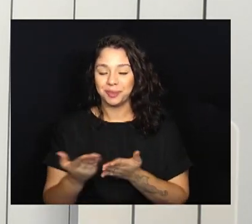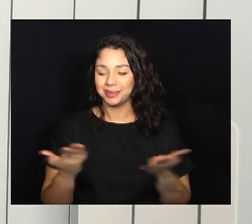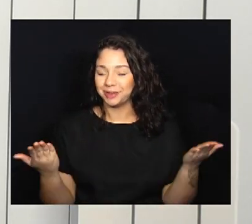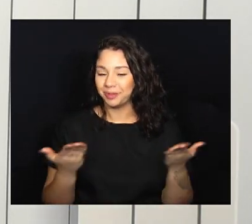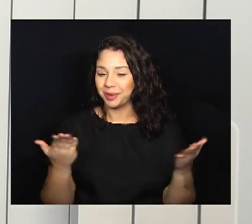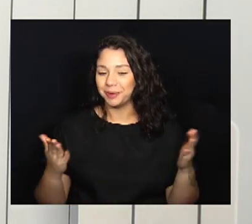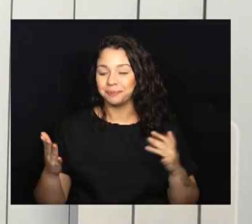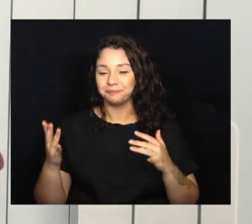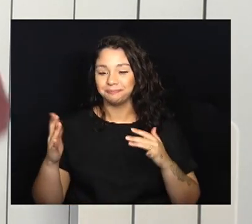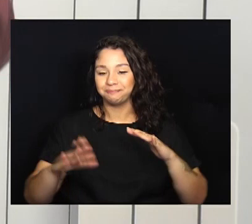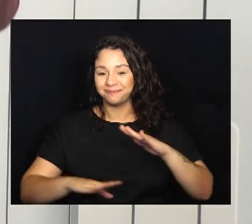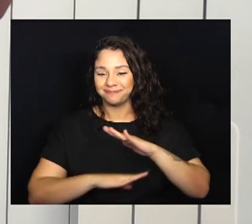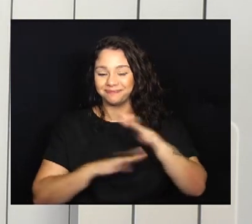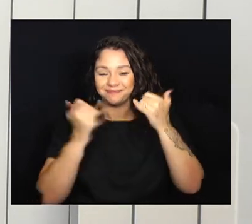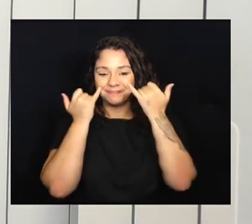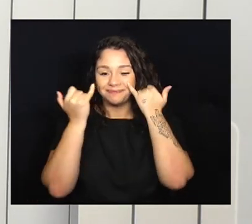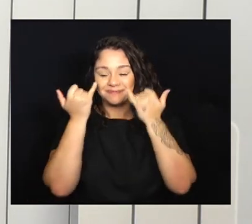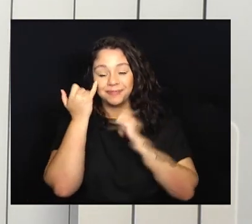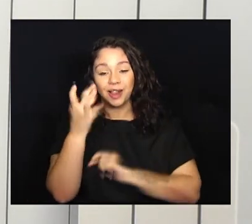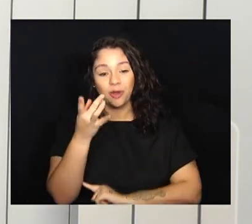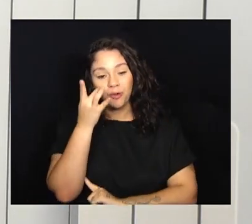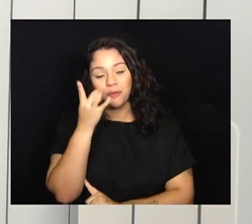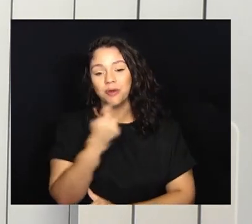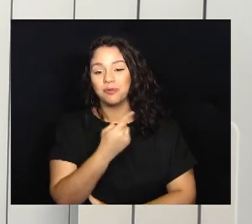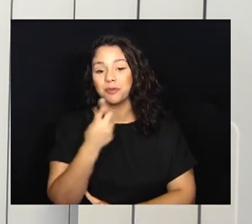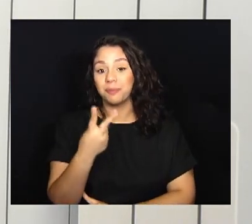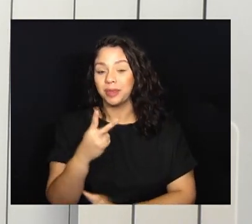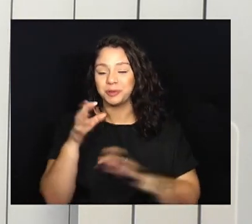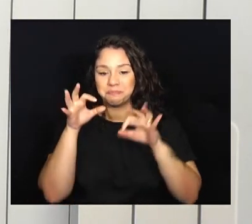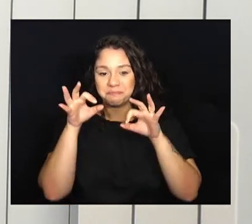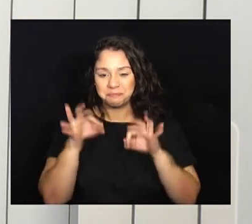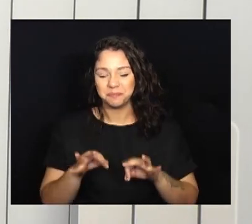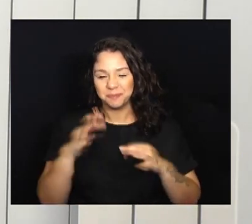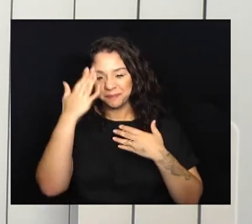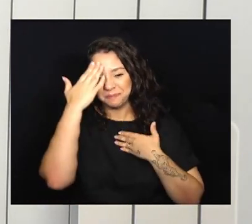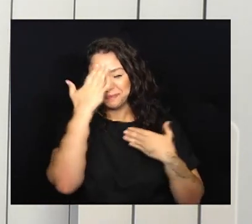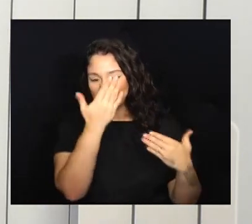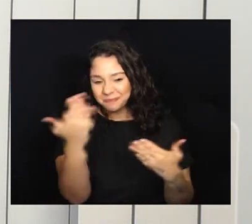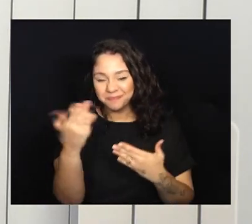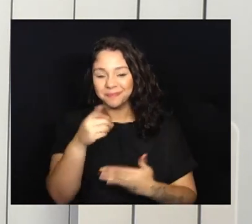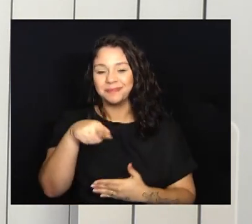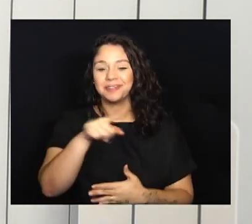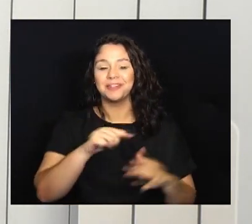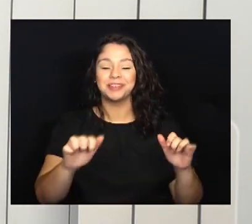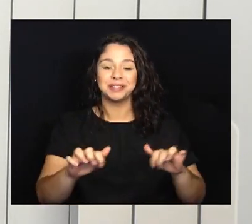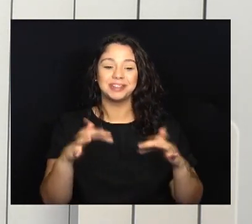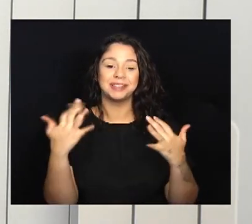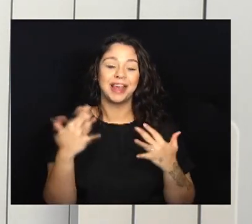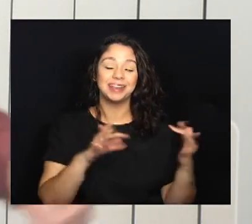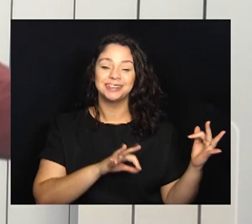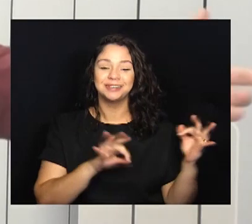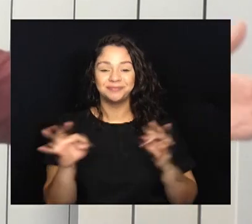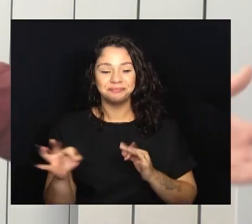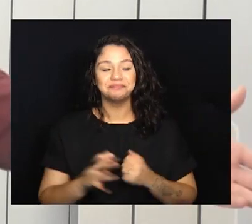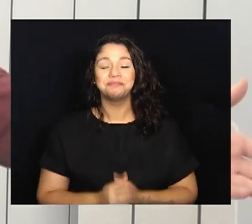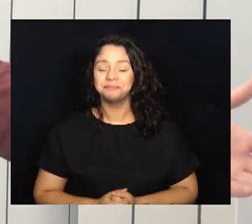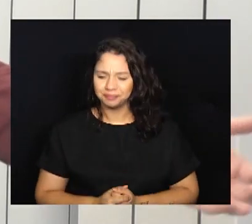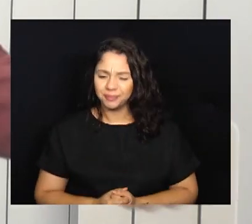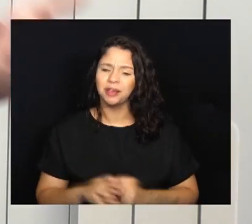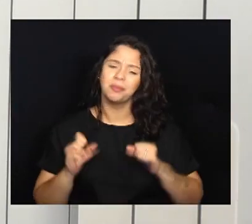Câmara Notícia ao vivo, meio-dia em ponto. Muito obrigado, viu, pela sua companhia, pela sua audiência